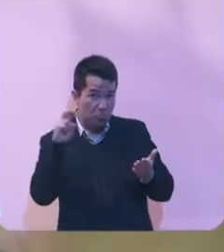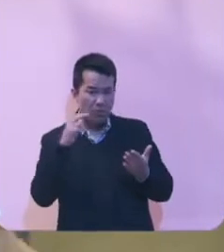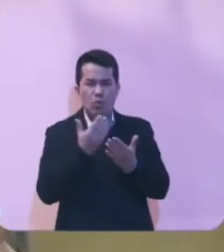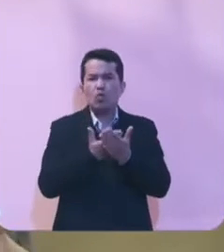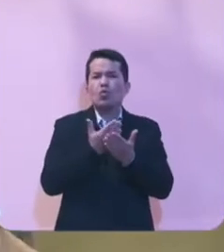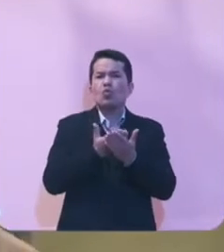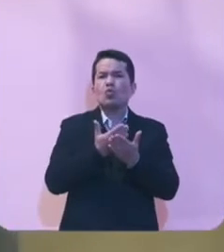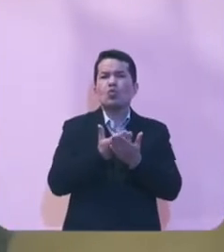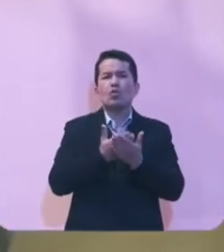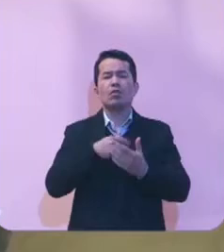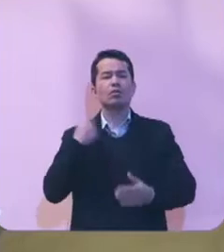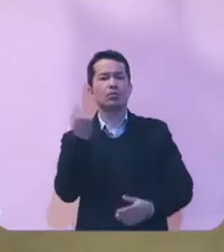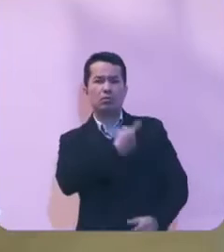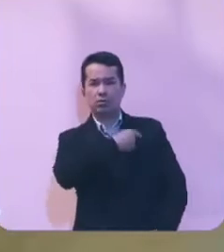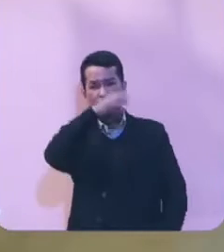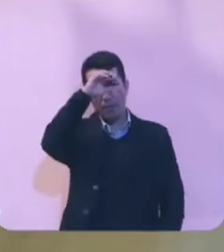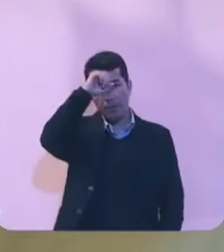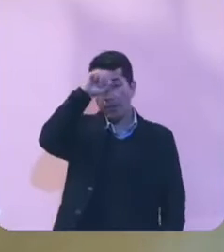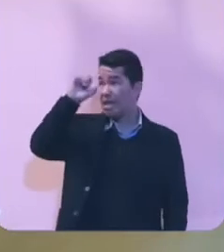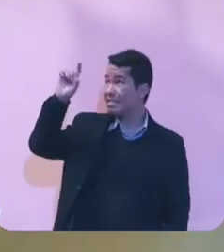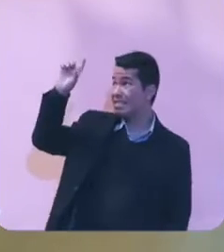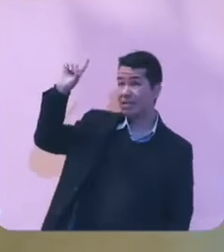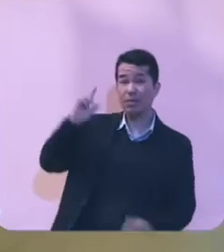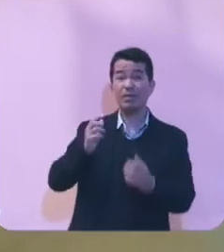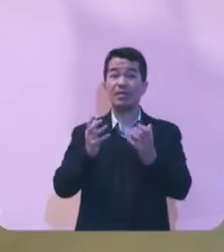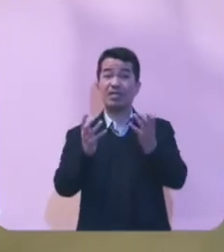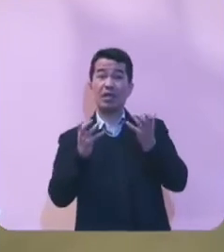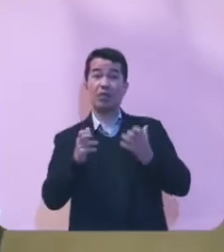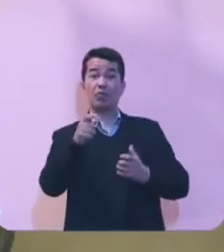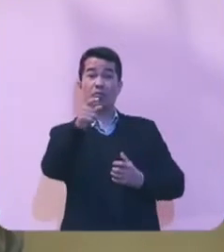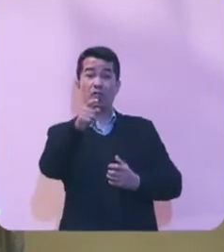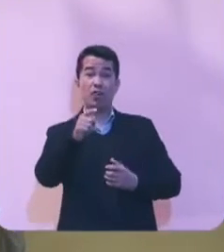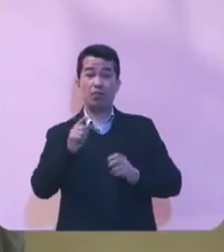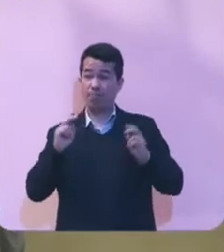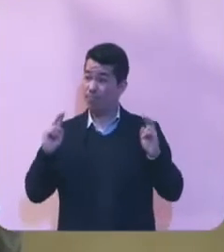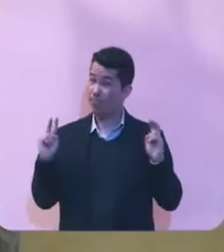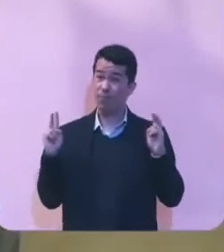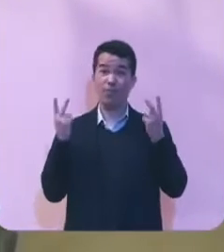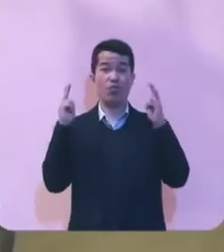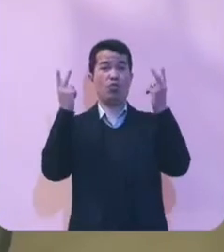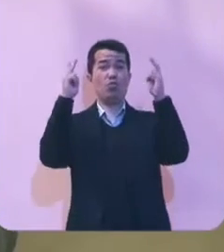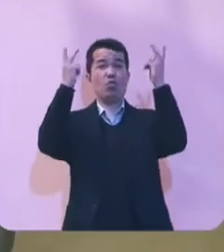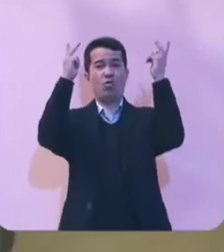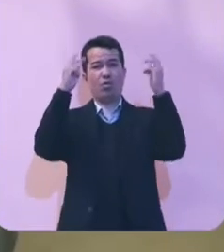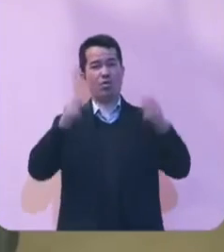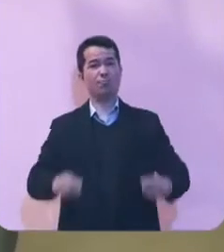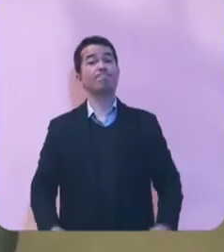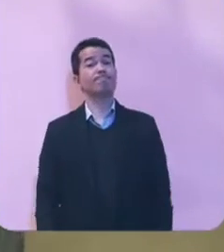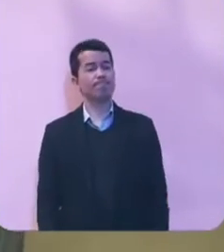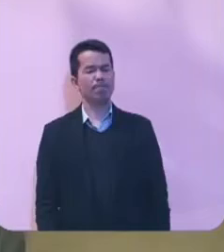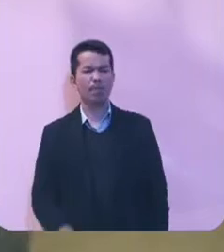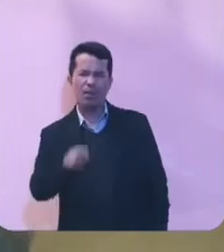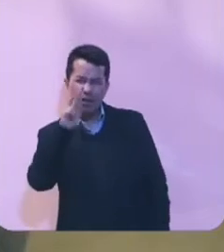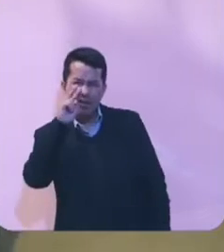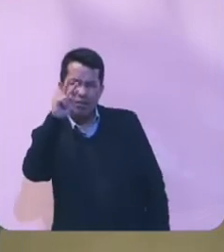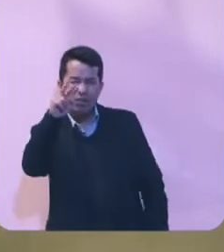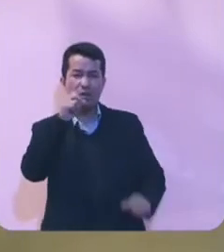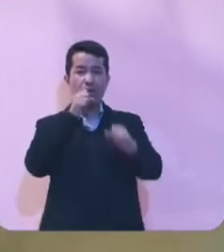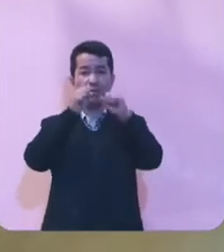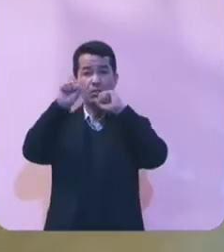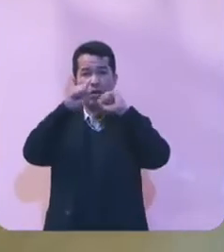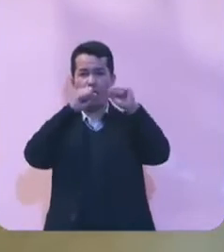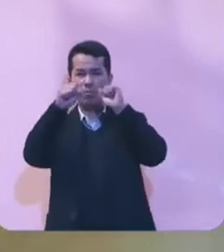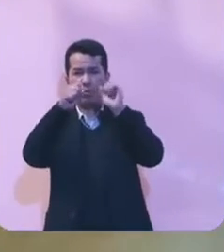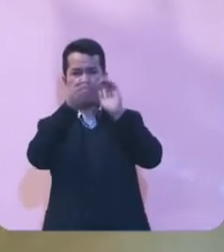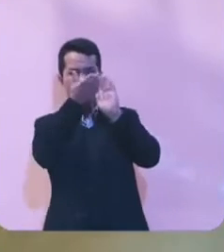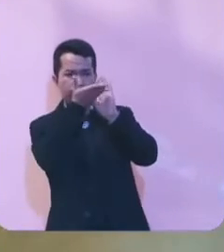seja vitorioso. E como é que a gente pode ser vitorioso? Então nós vimos que esse salmo está dividido em duas partes,